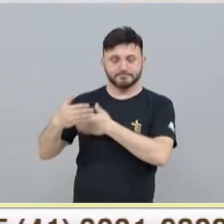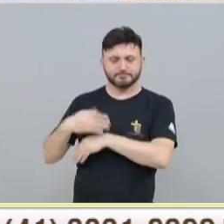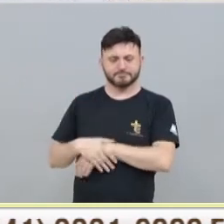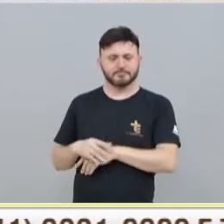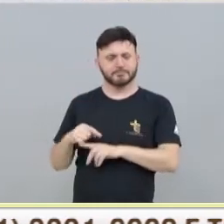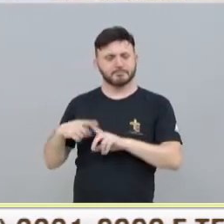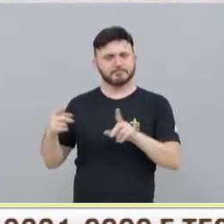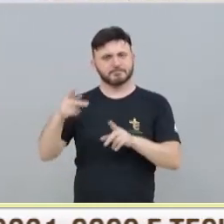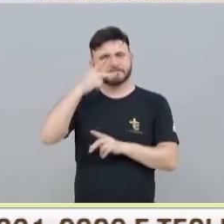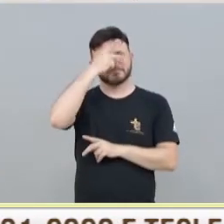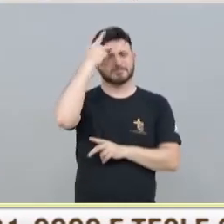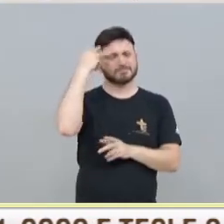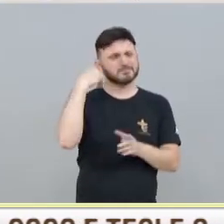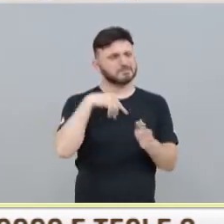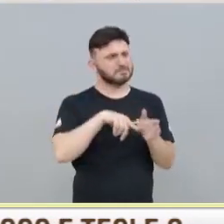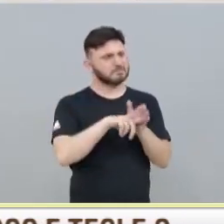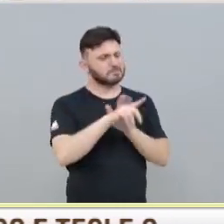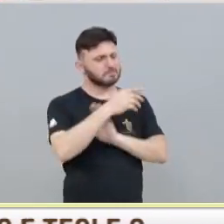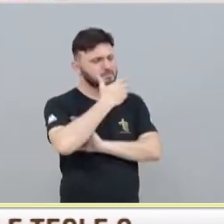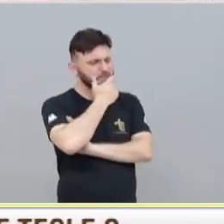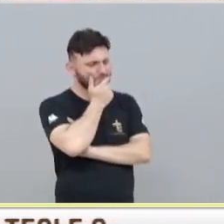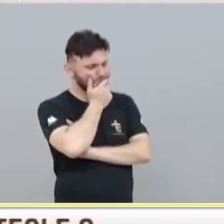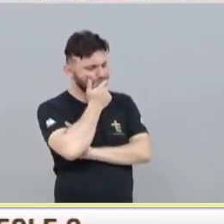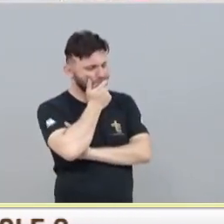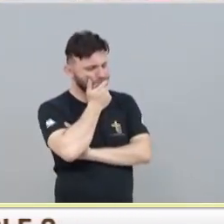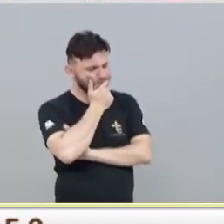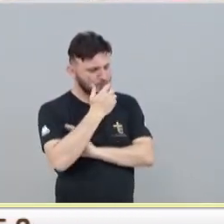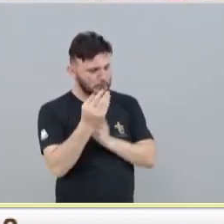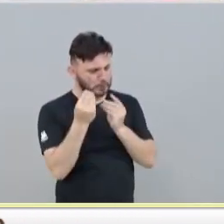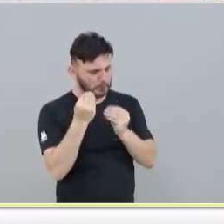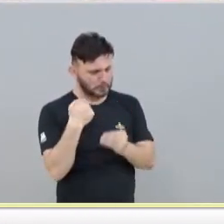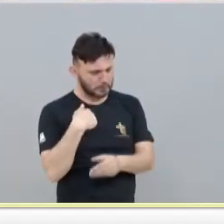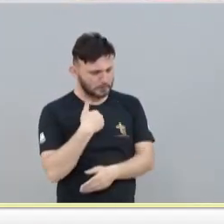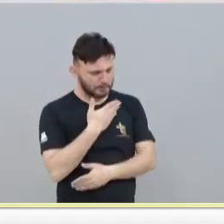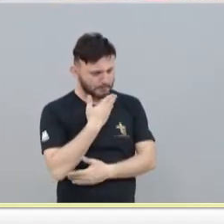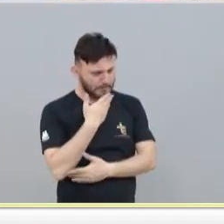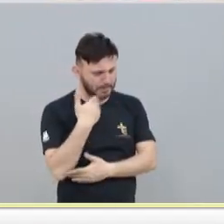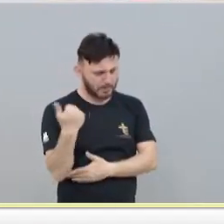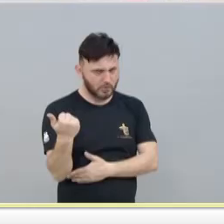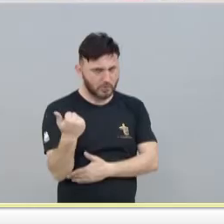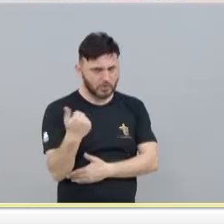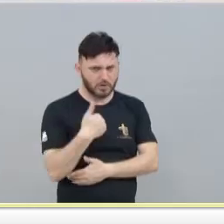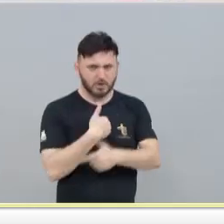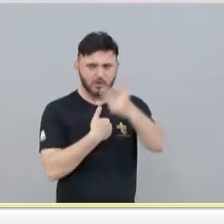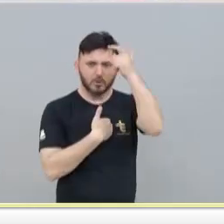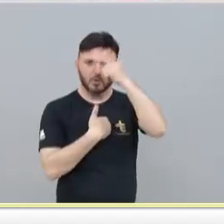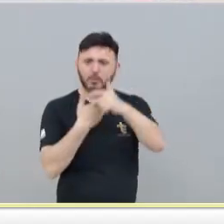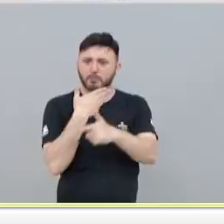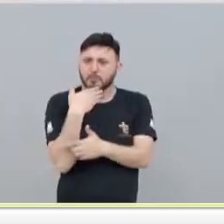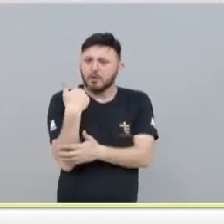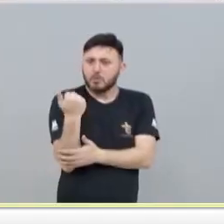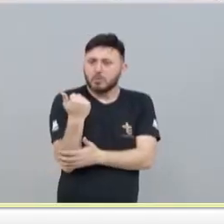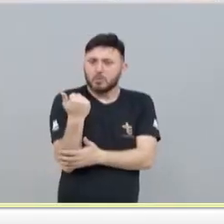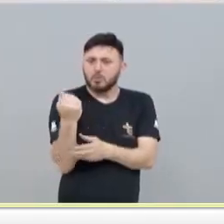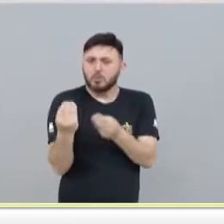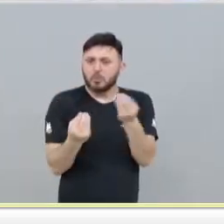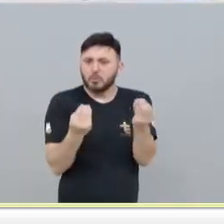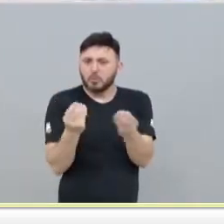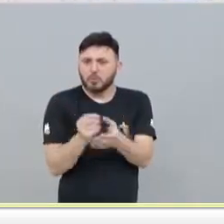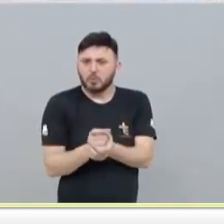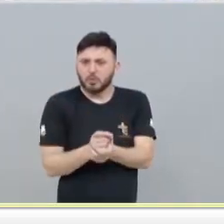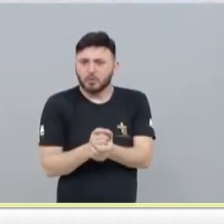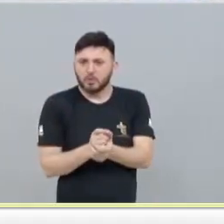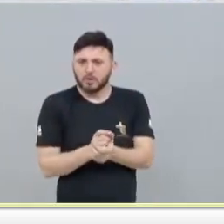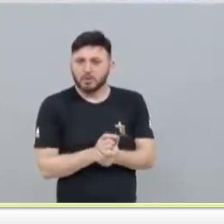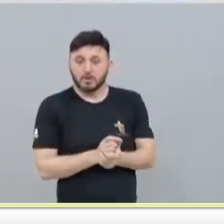como ser melhor lembremos que era uma inquietação um jovem abordou segundo o